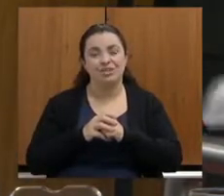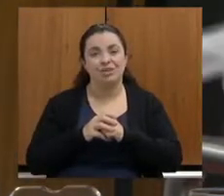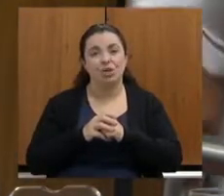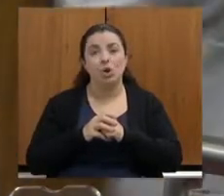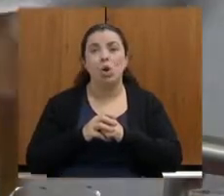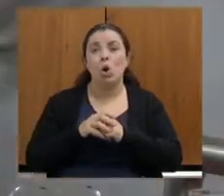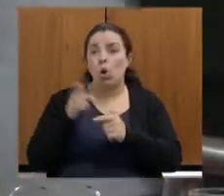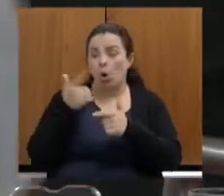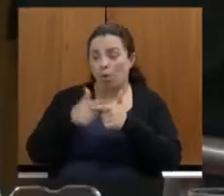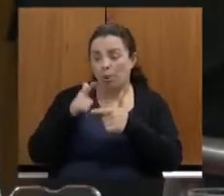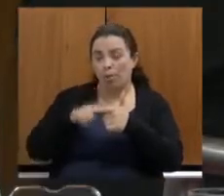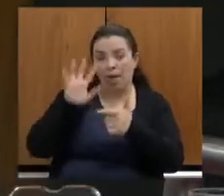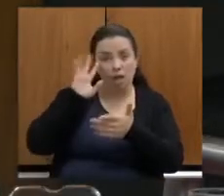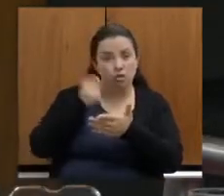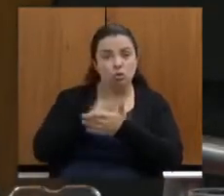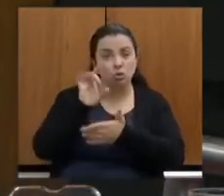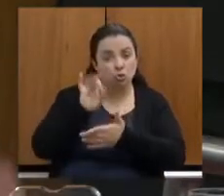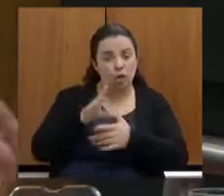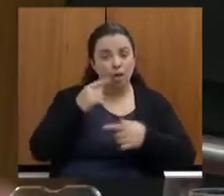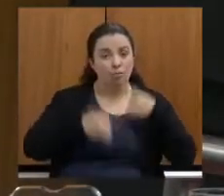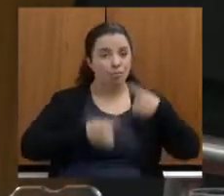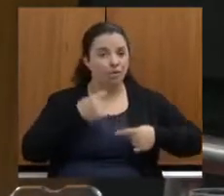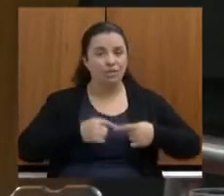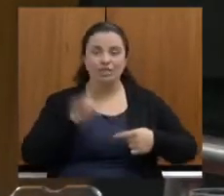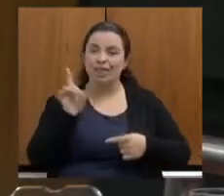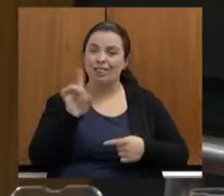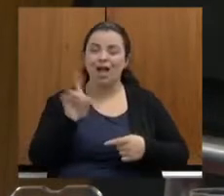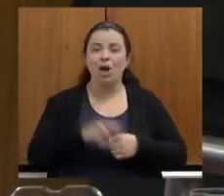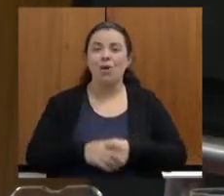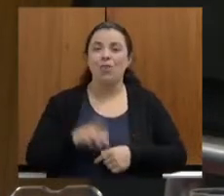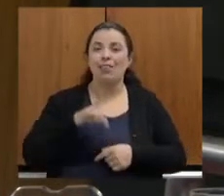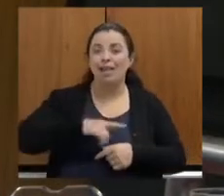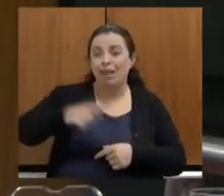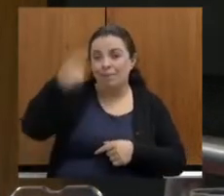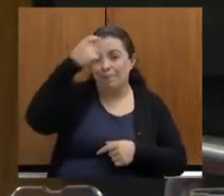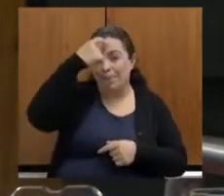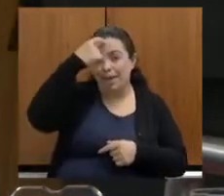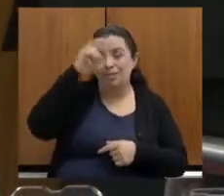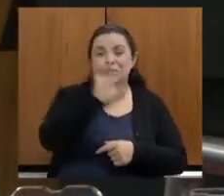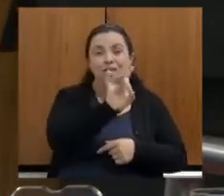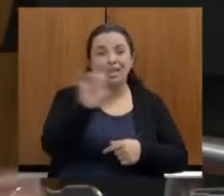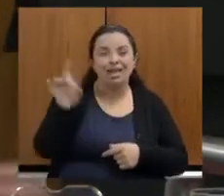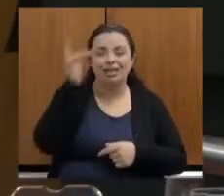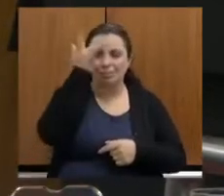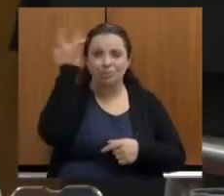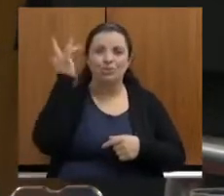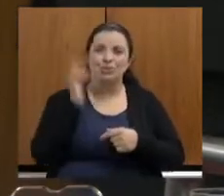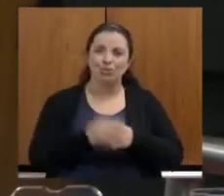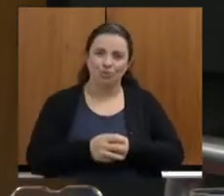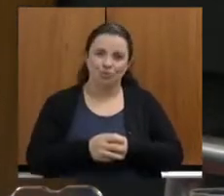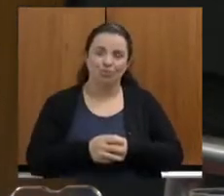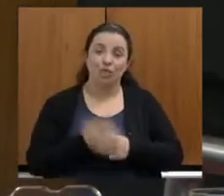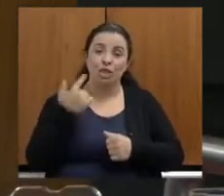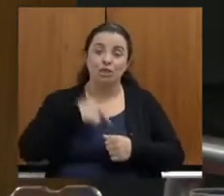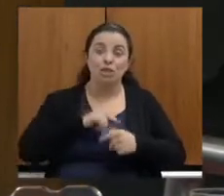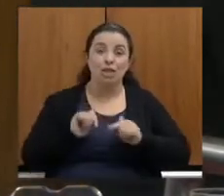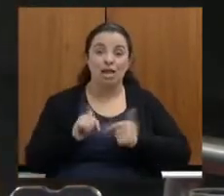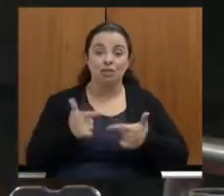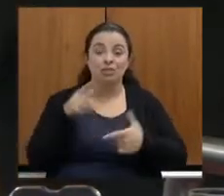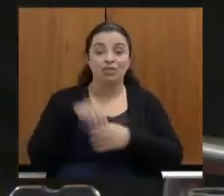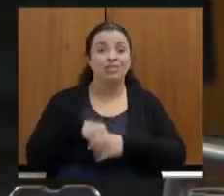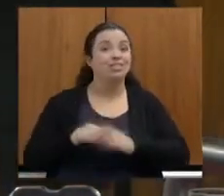não tá só na política tá na cabeça na mentalidade cada um de nós nas nossas atitudes em